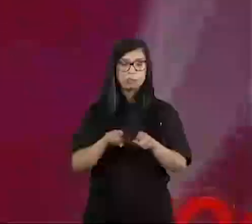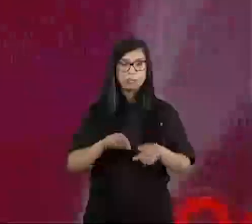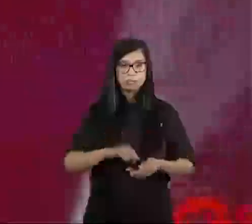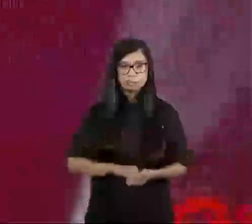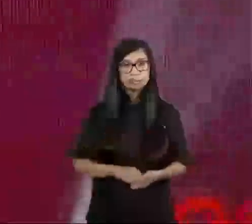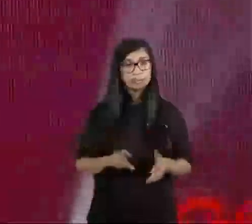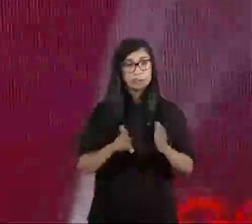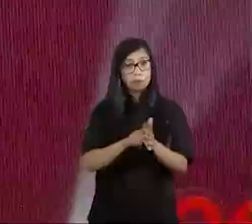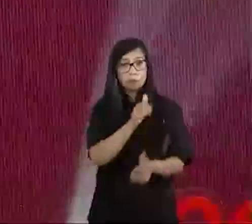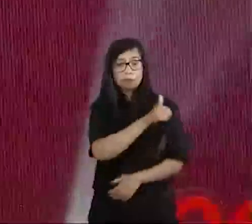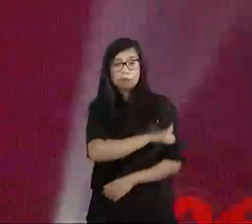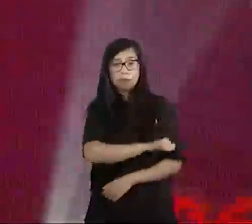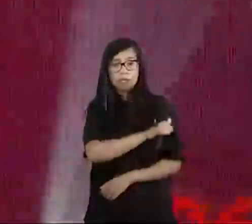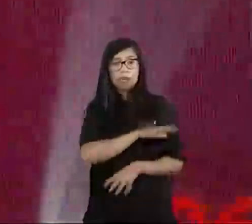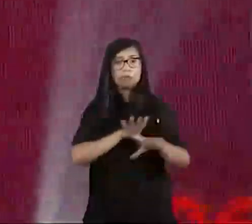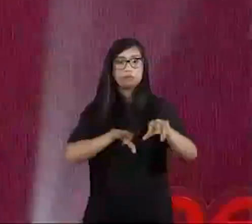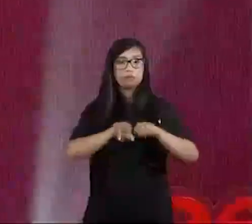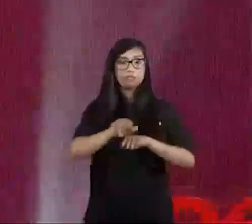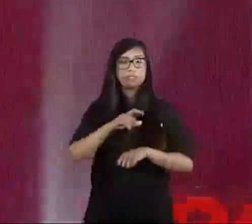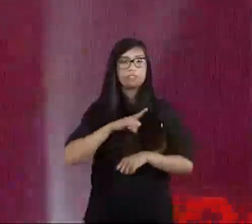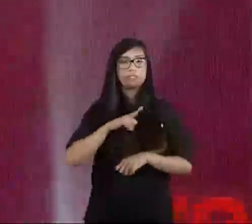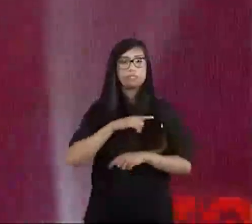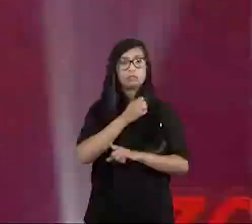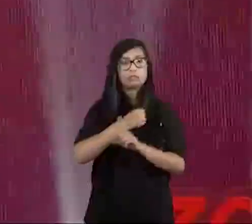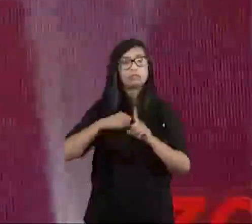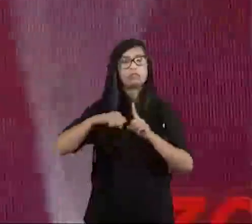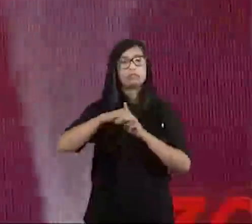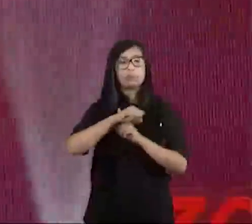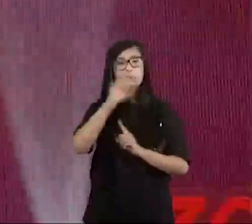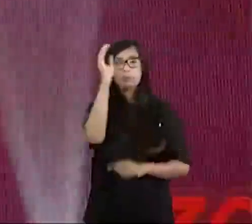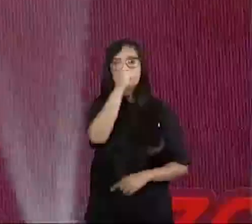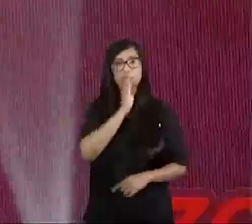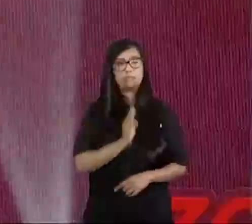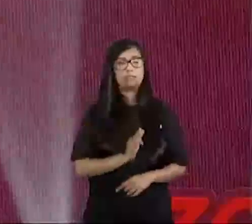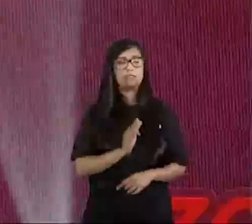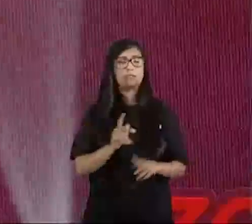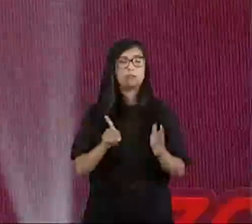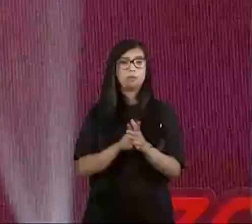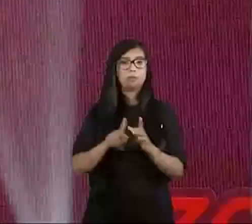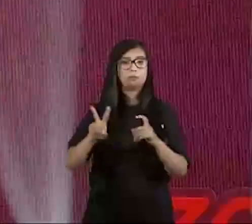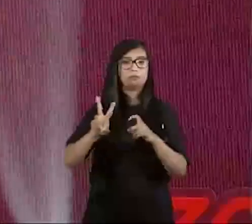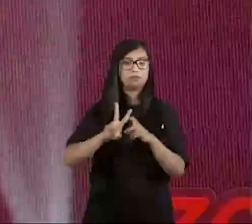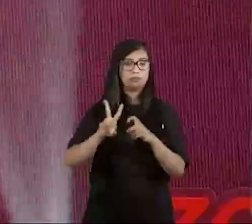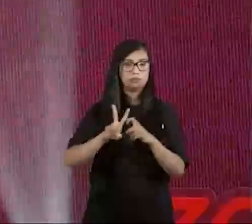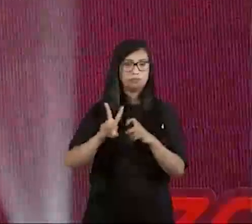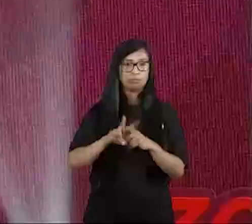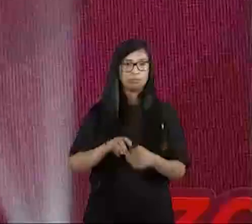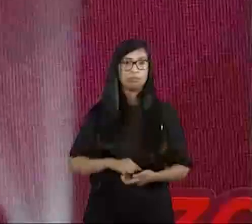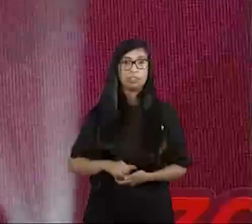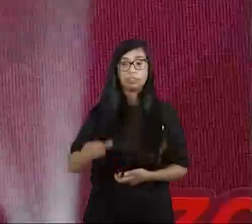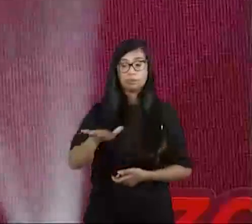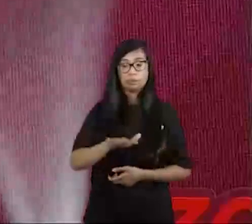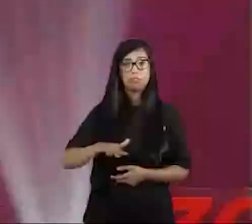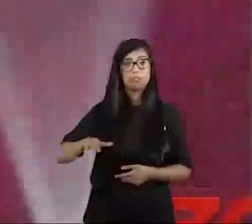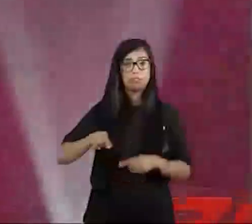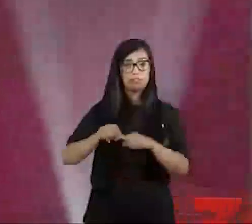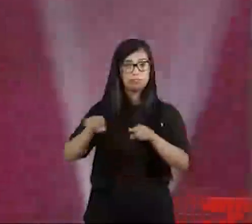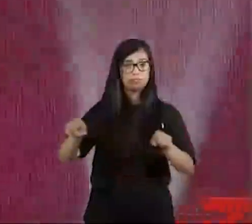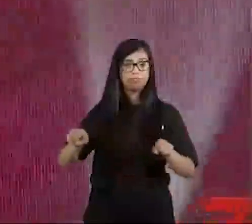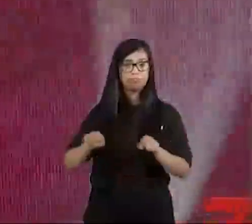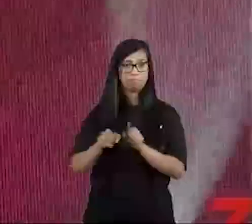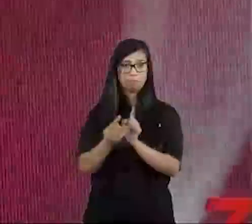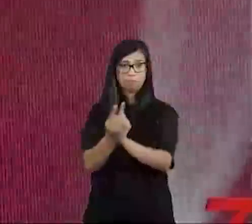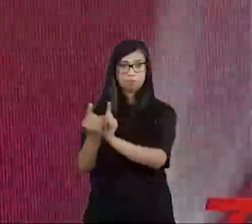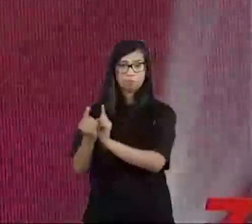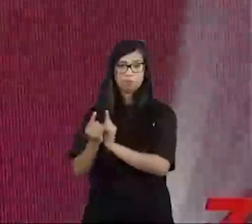Janeiro e é sócia da Sociedade Brasileira de Dermatologia Veterinária. Atua na área de clínica médica de pequenos